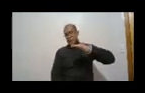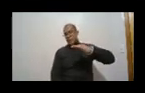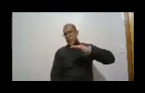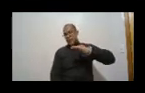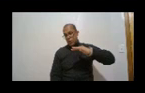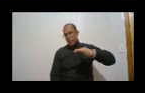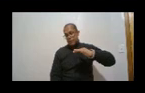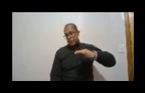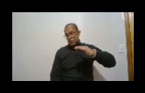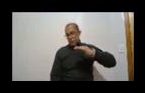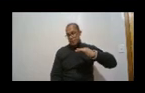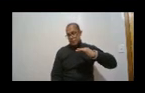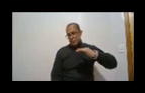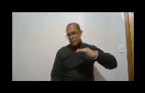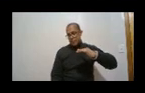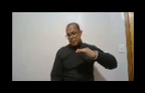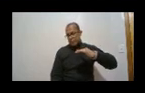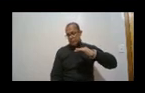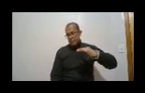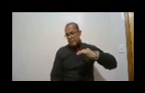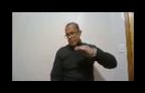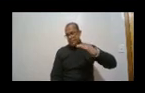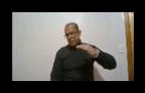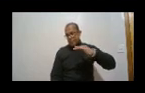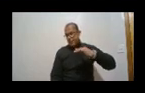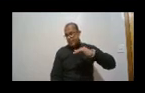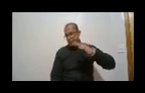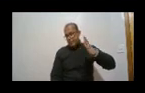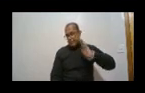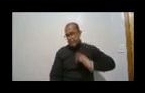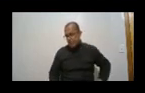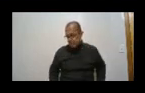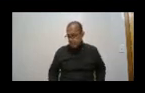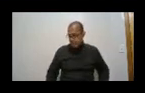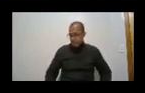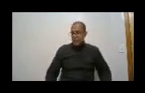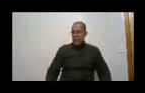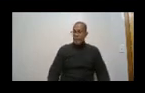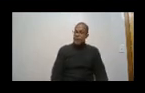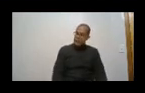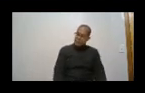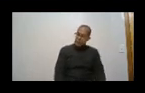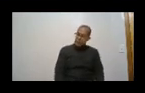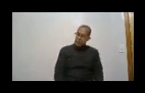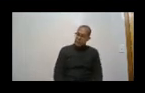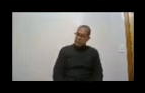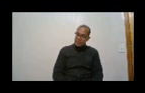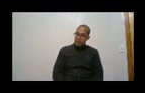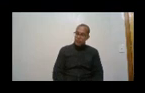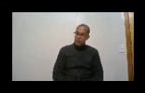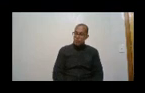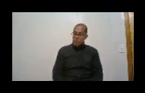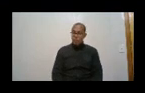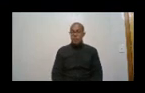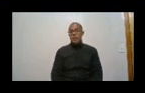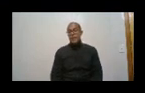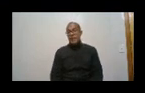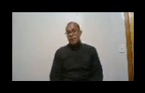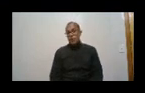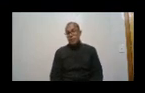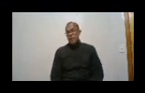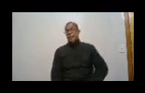tomar numa determinada dose, uma dose 5 ml, 7 ml, 10 ml, por exemplo, ele vai fazer broncodilatação, vai atuar